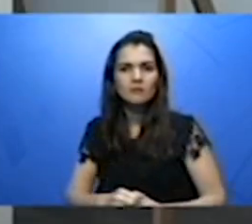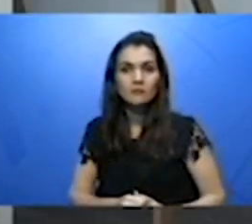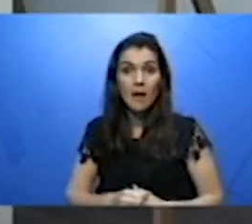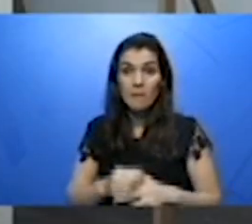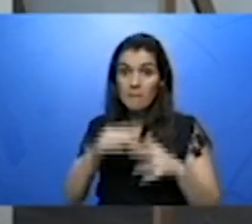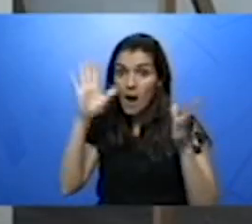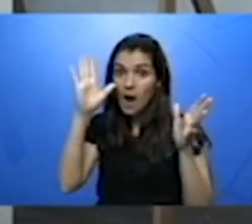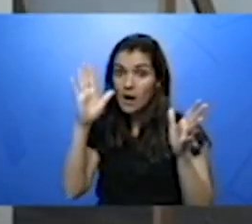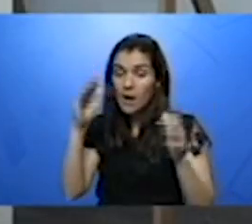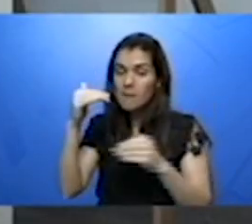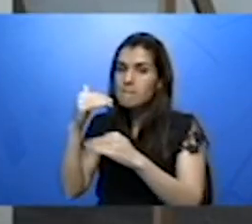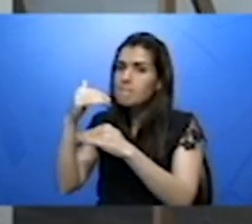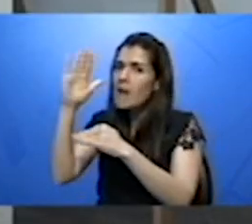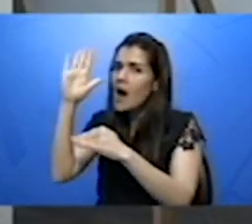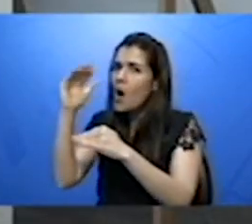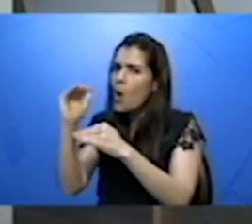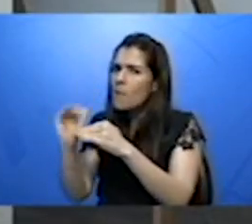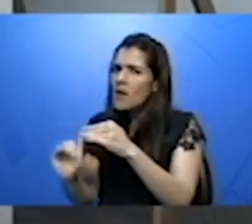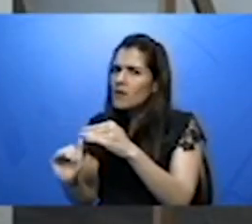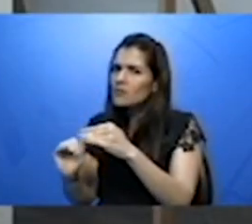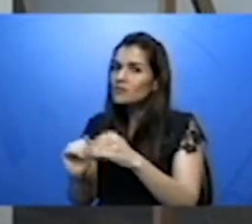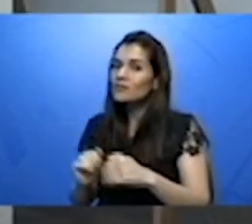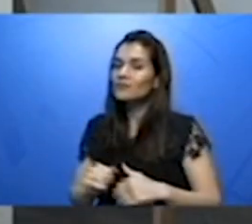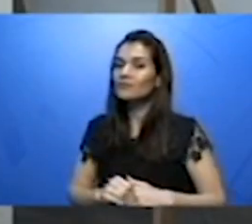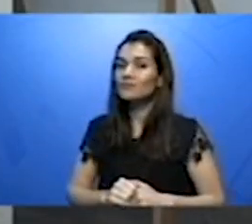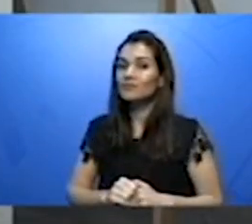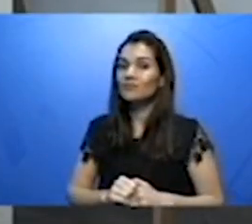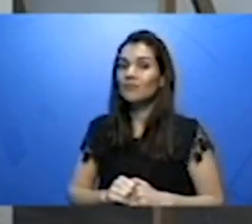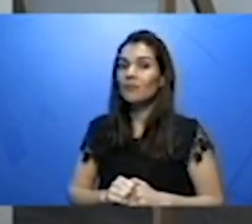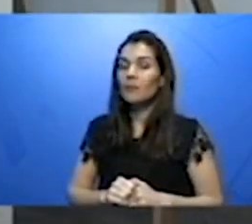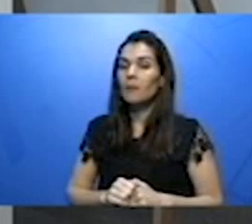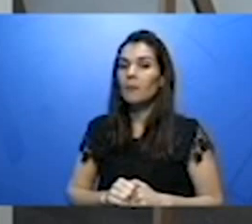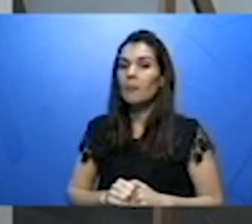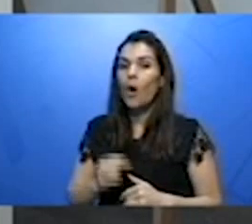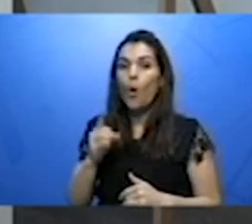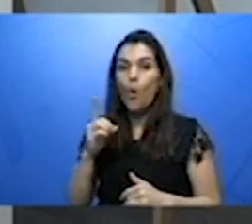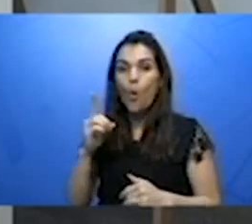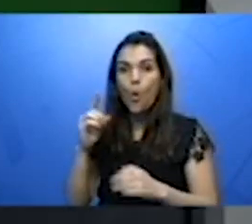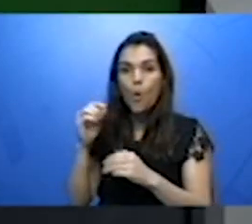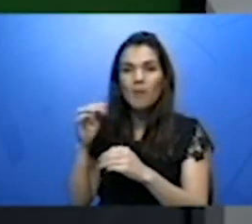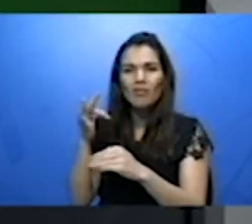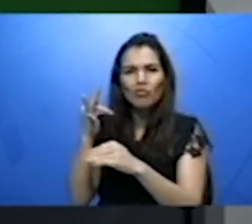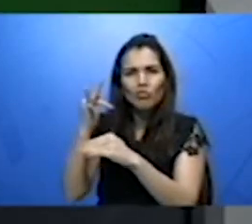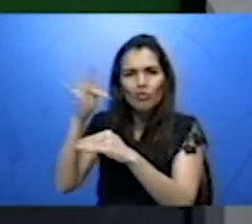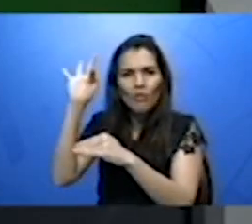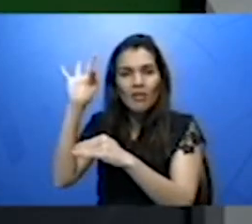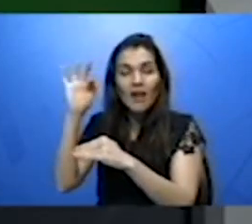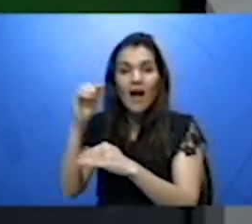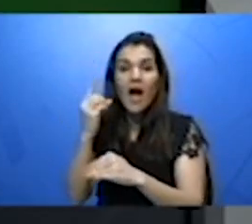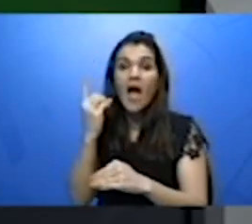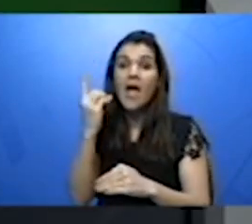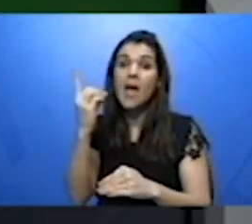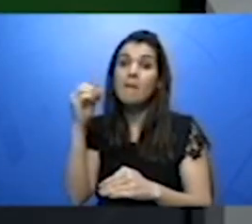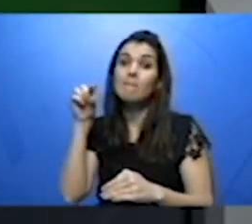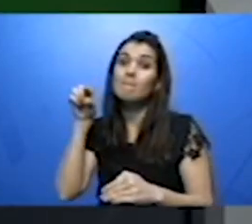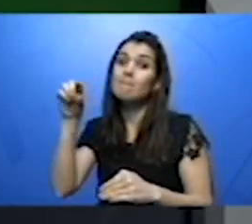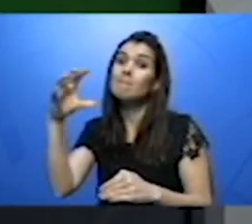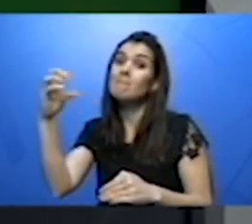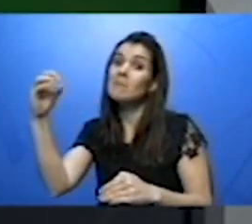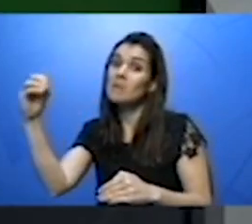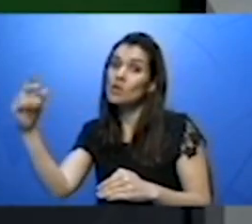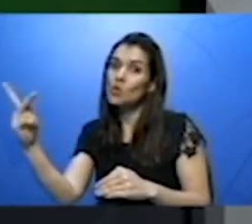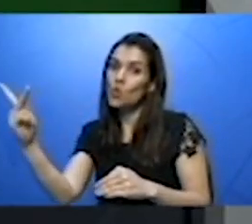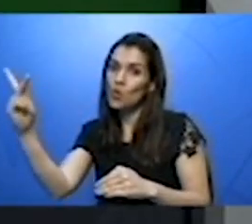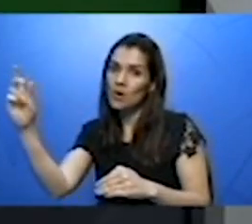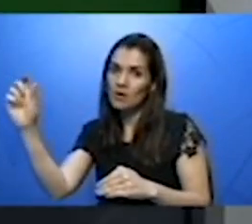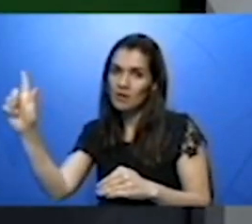da aula eu falei para vocês que uma tonelada é igual a mil quilogramas Olha uma tonelada é igual a 1.000